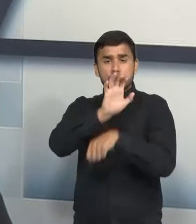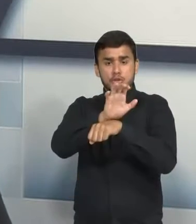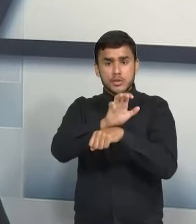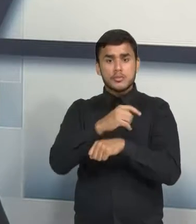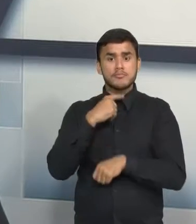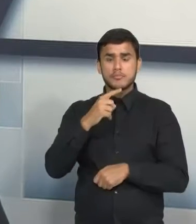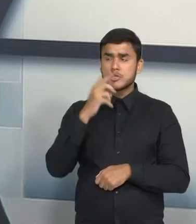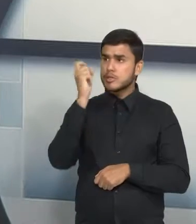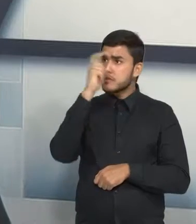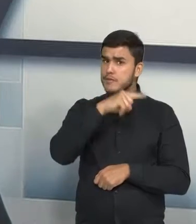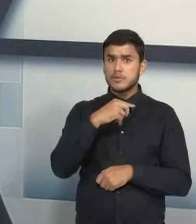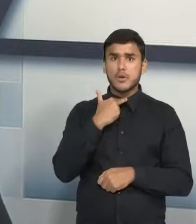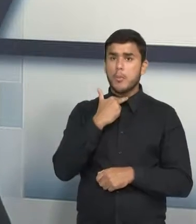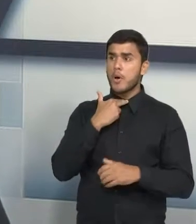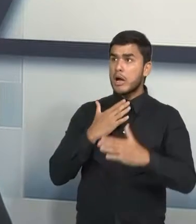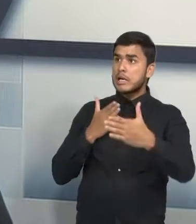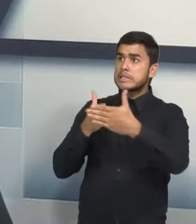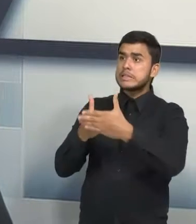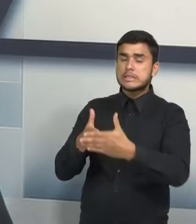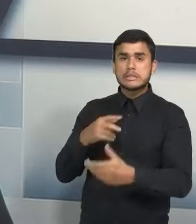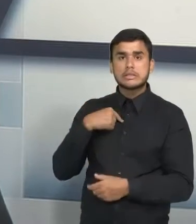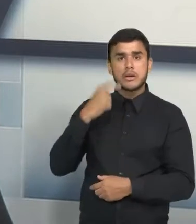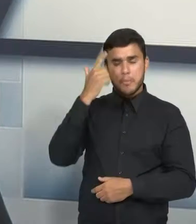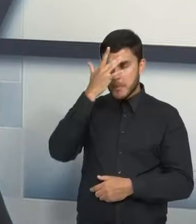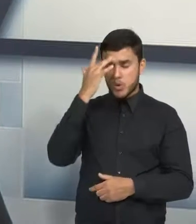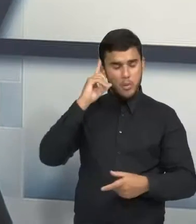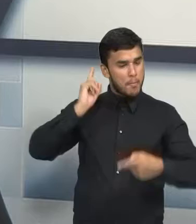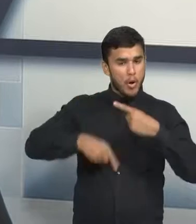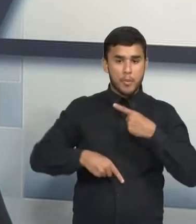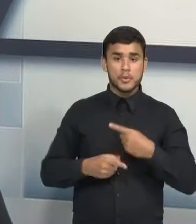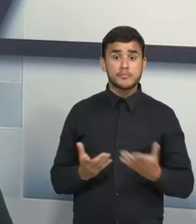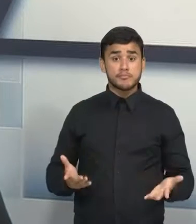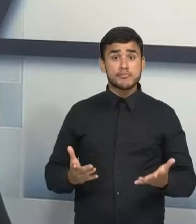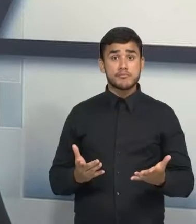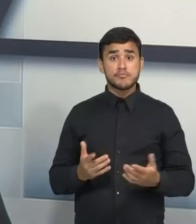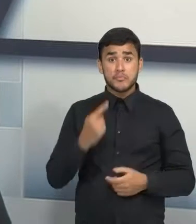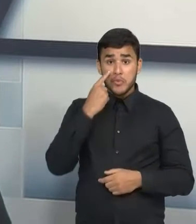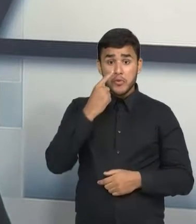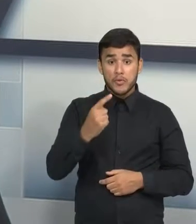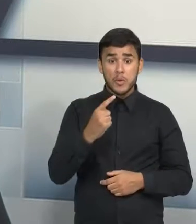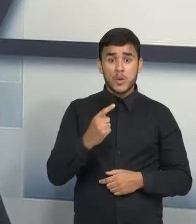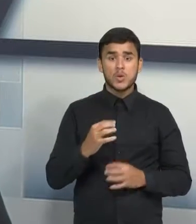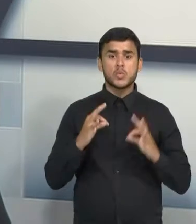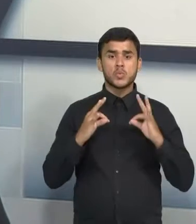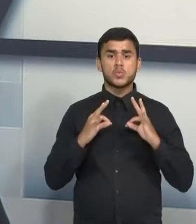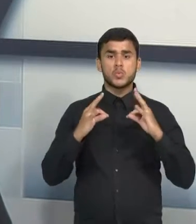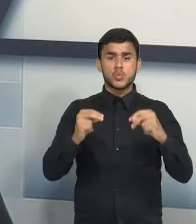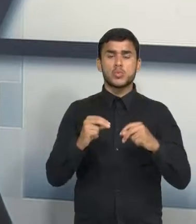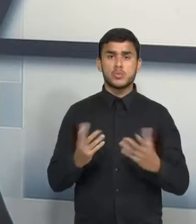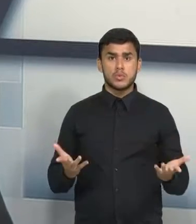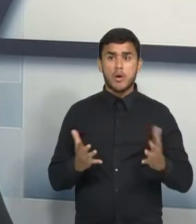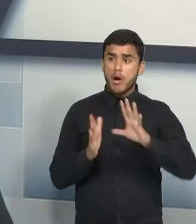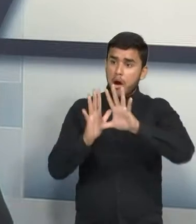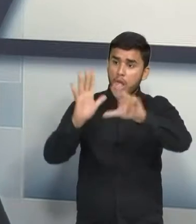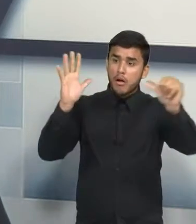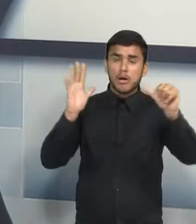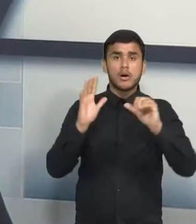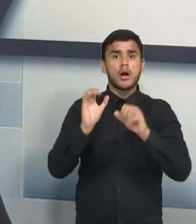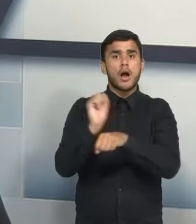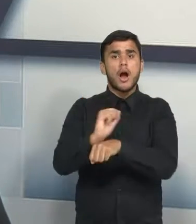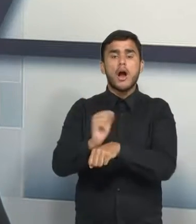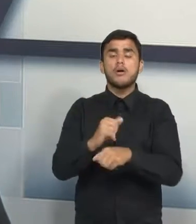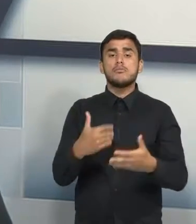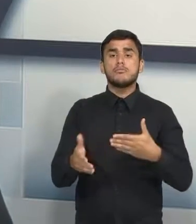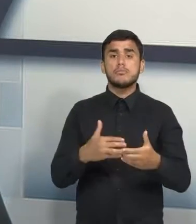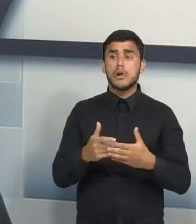chegar no aeroporto. Veja as mães que estão perdendo seus filhos dentro dos carros, e levam o carro com o filho e tudo dentro. Os pais